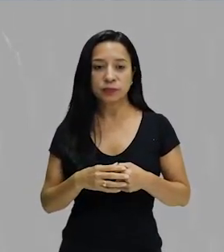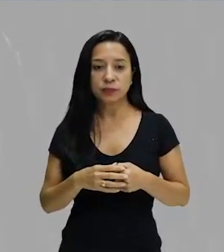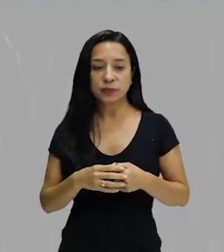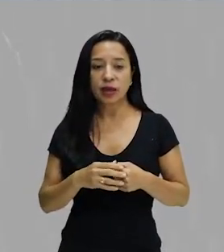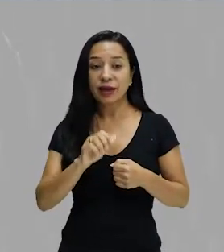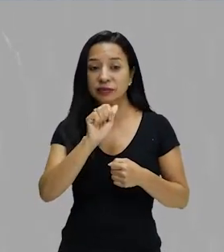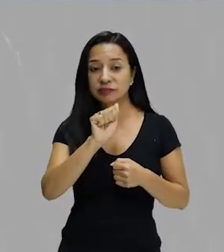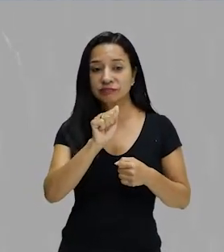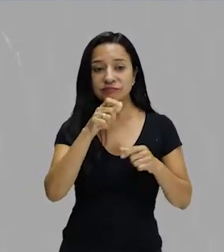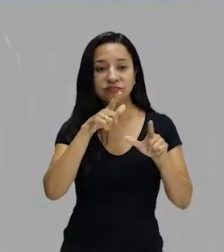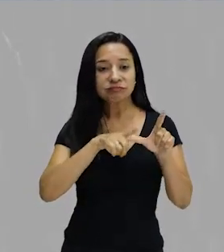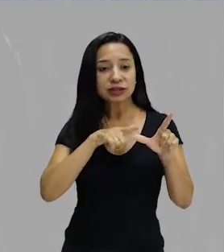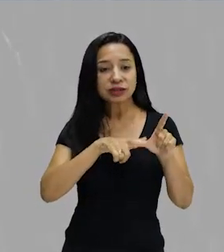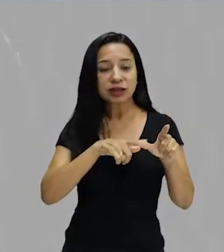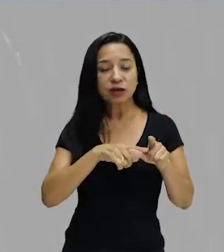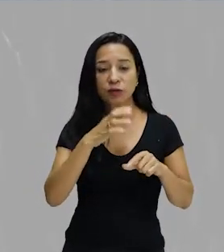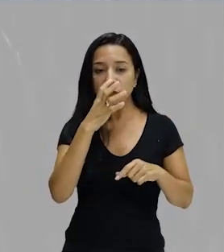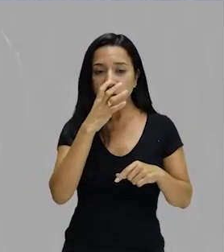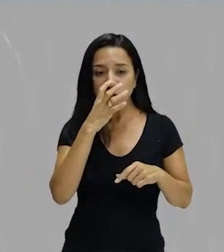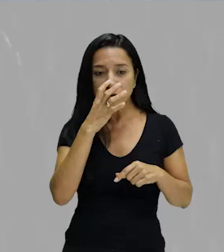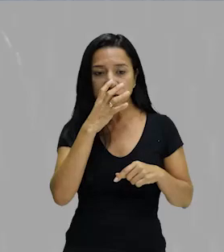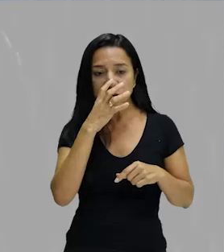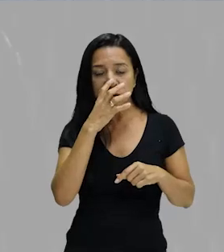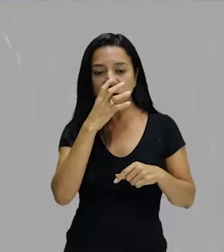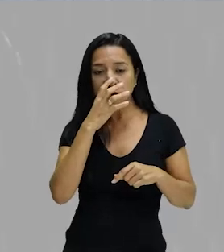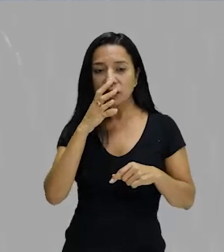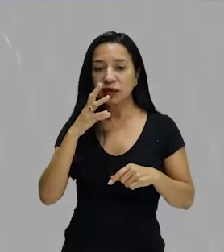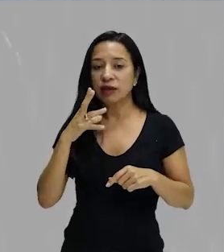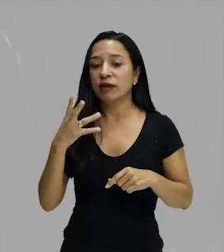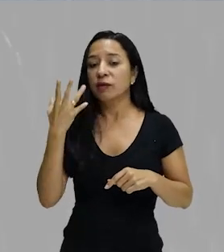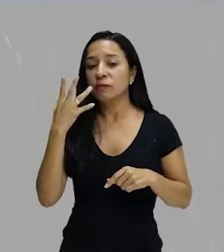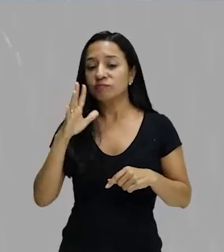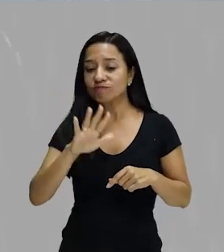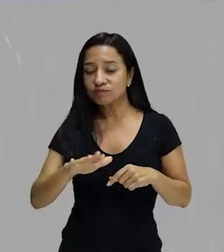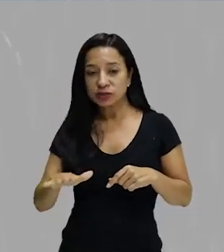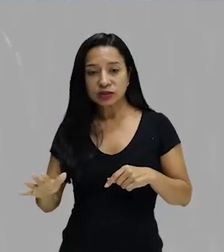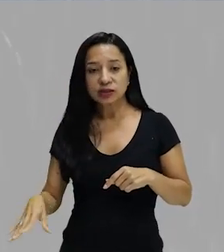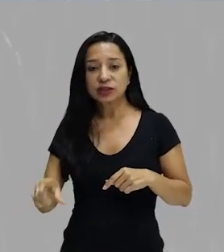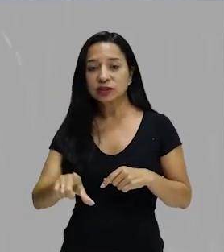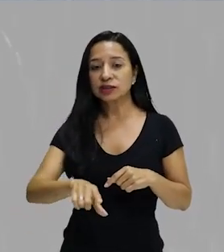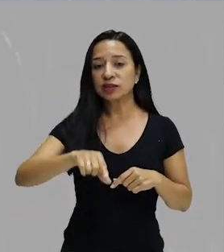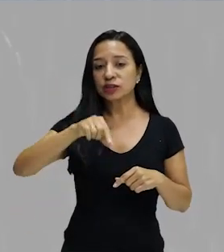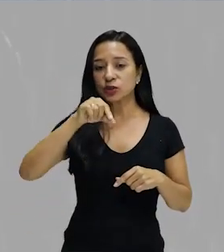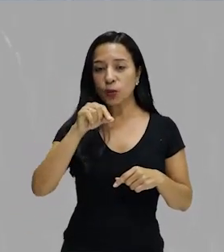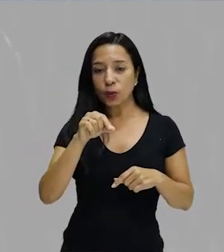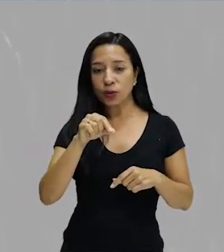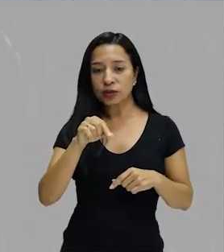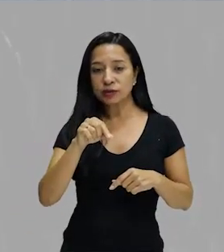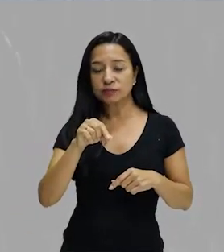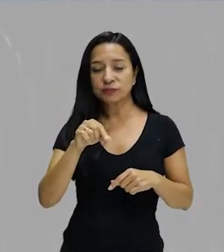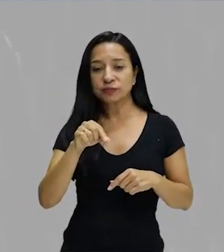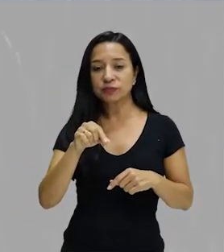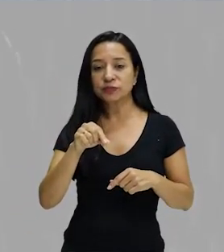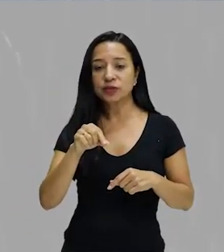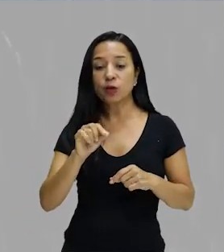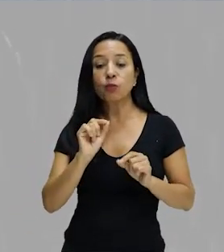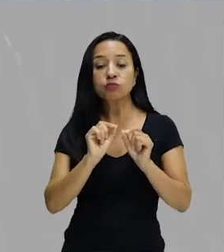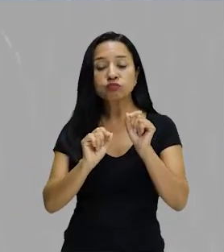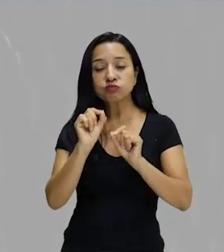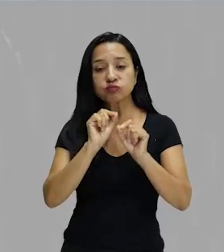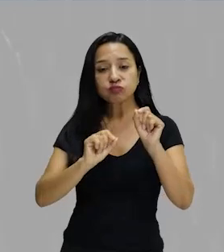preferem. Quem prefere, prefere uma coisa a outra e não de quê? Ah,